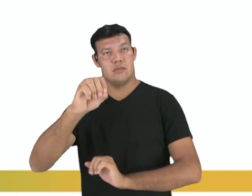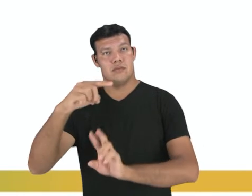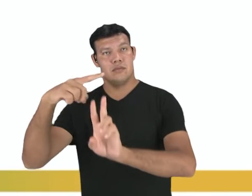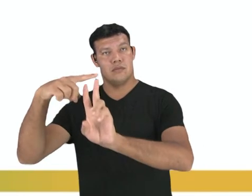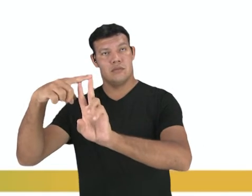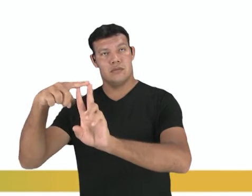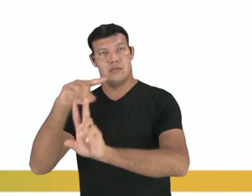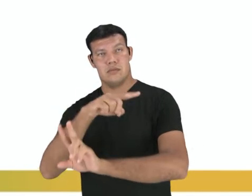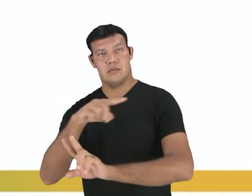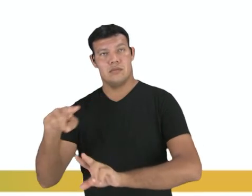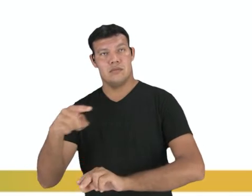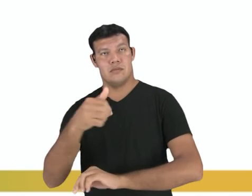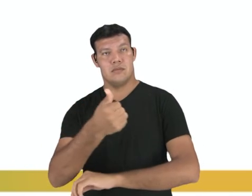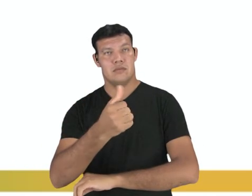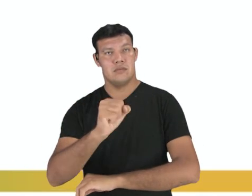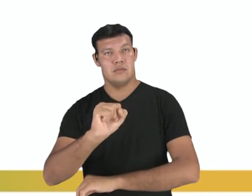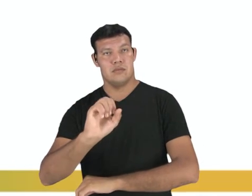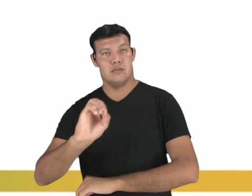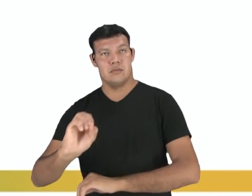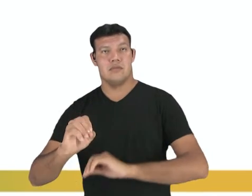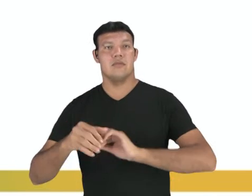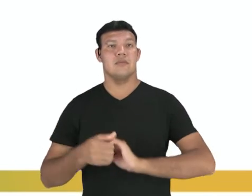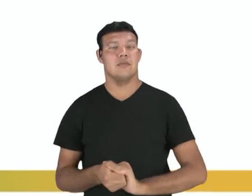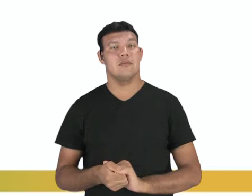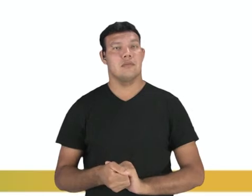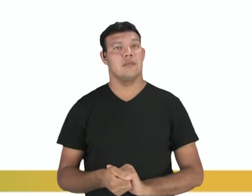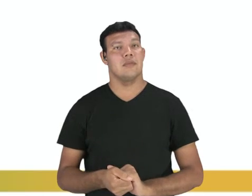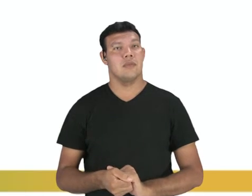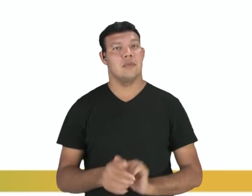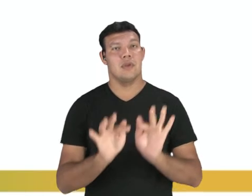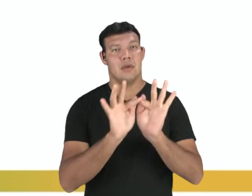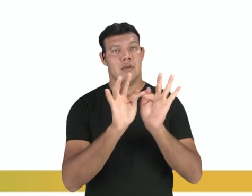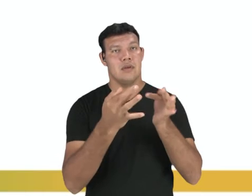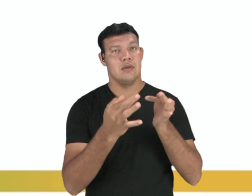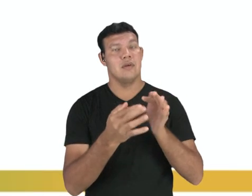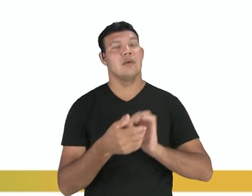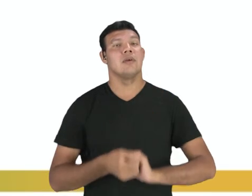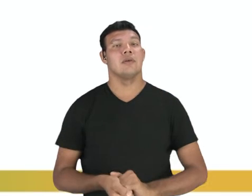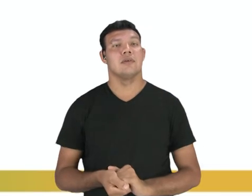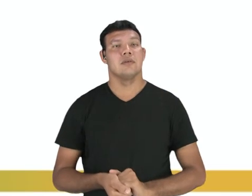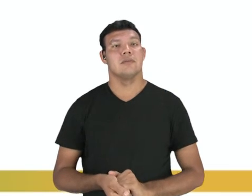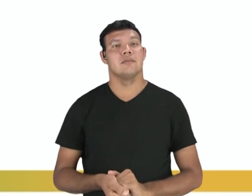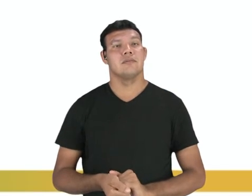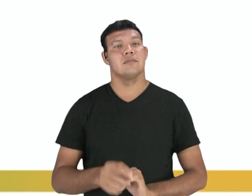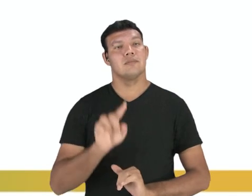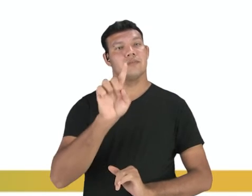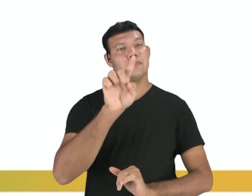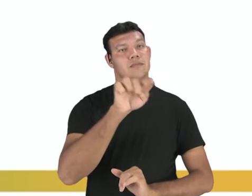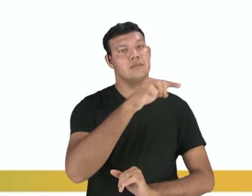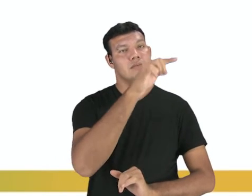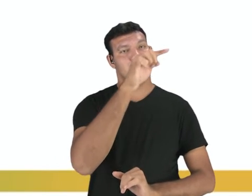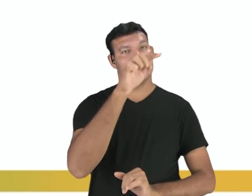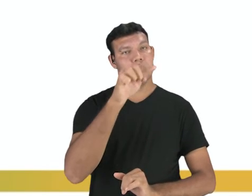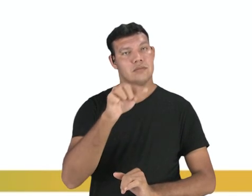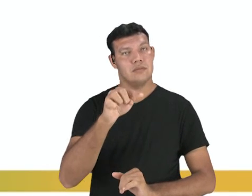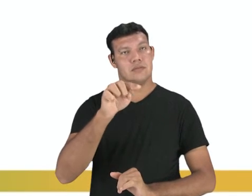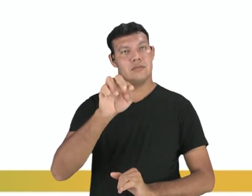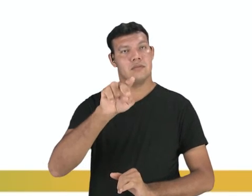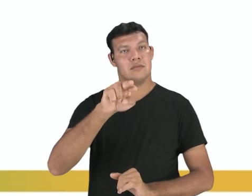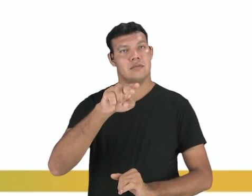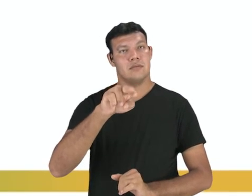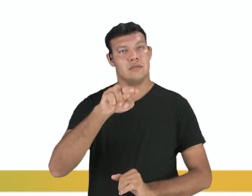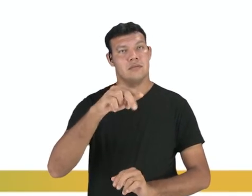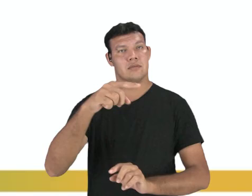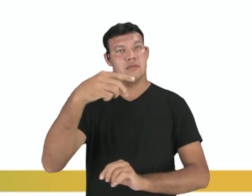270p sobre 180 podemos aí simplificar né isso E simplificando aí por